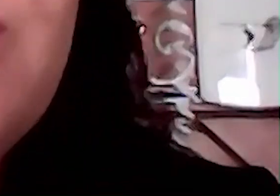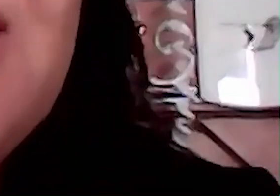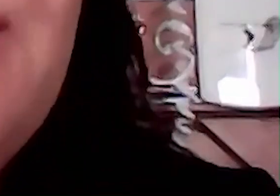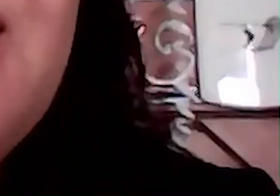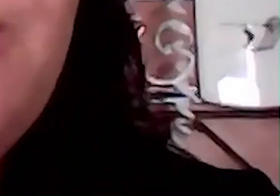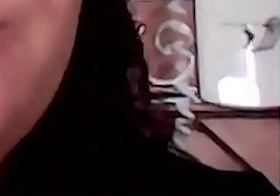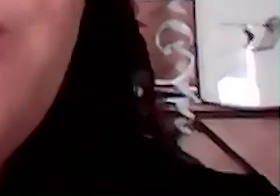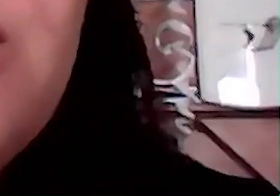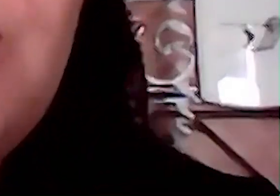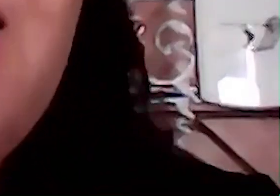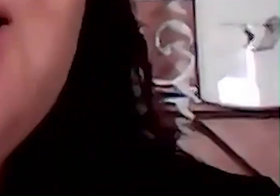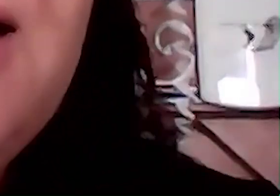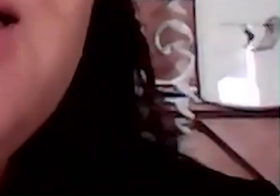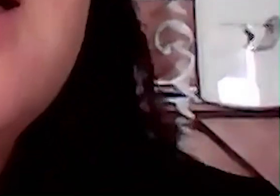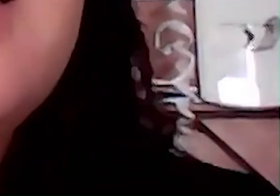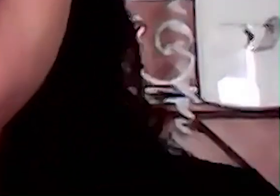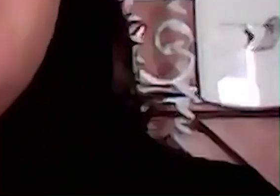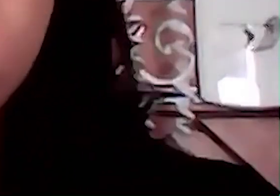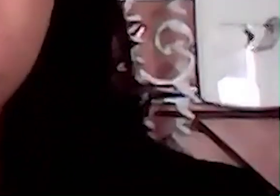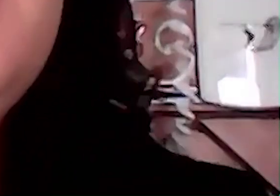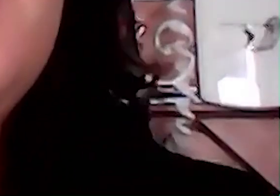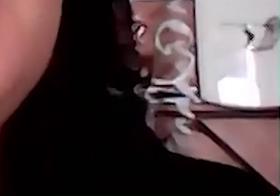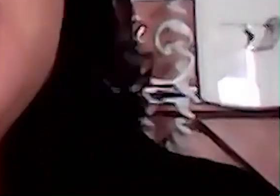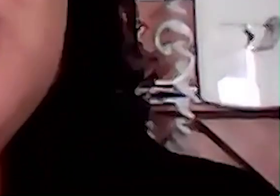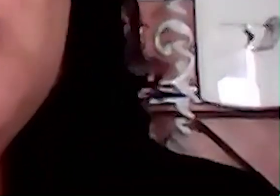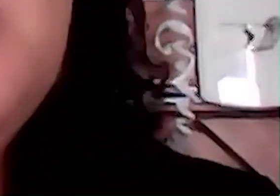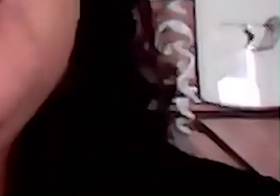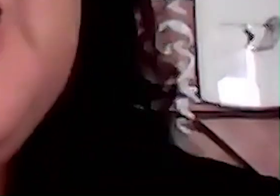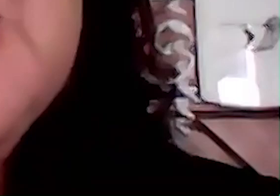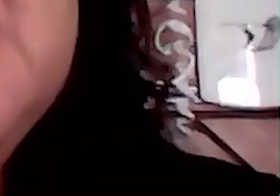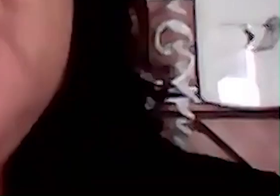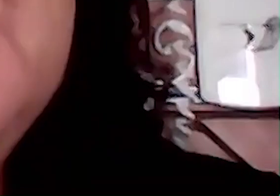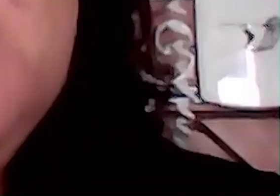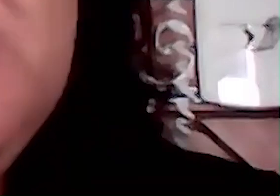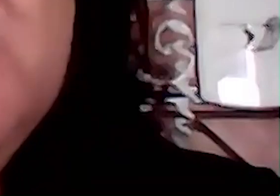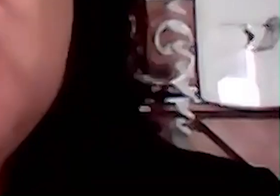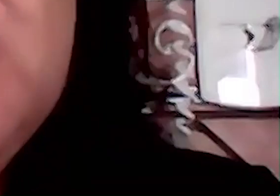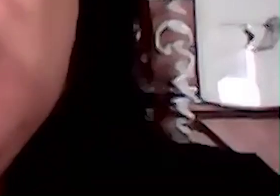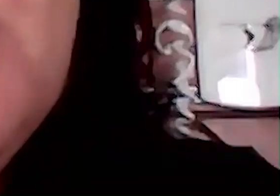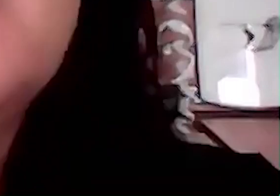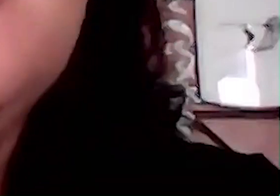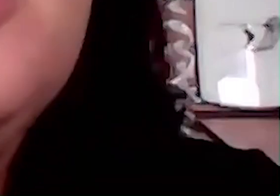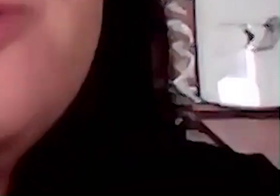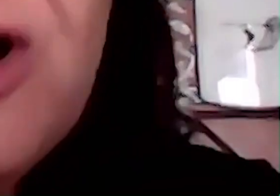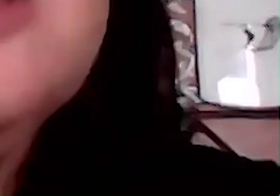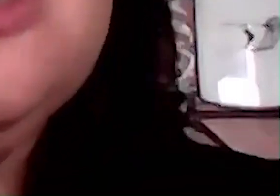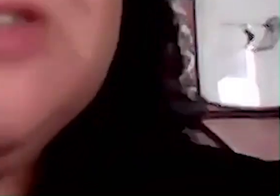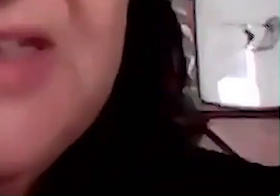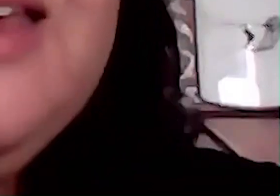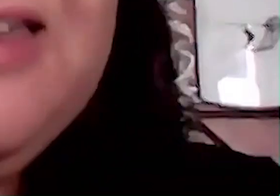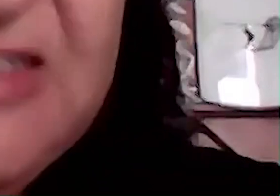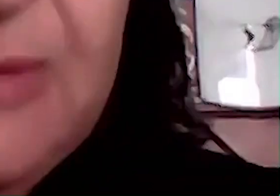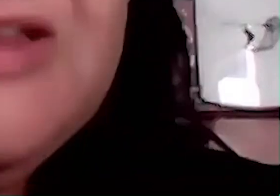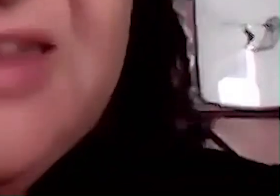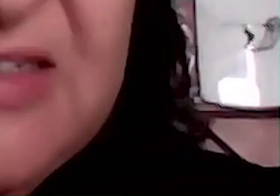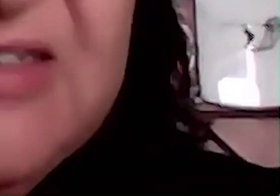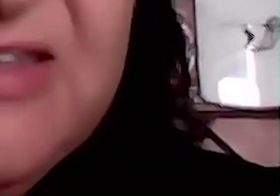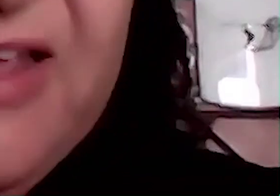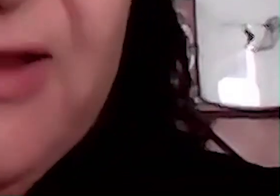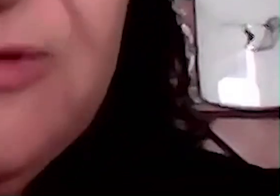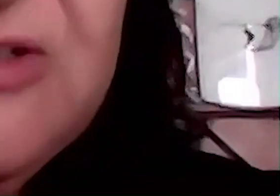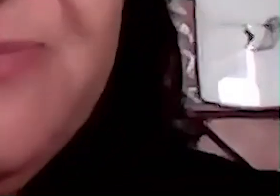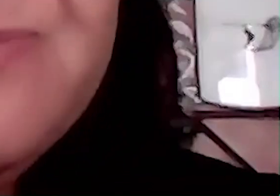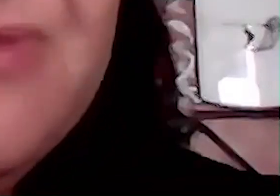tem um trabalho muito bacana de de trazer de de jogar os holofotes em cima